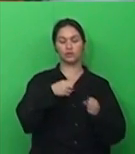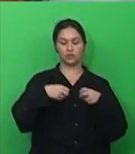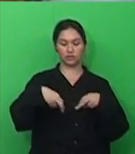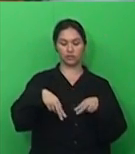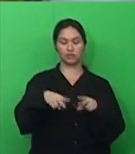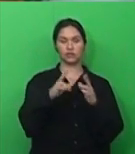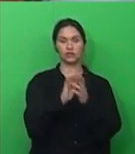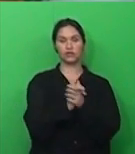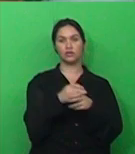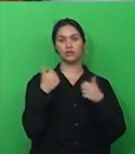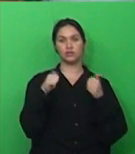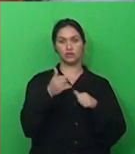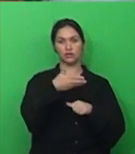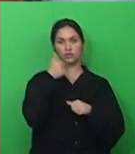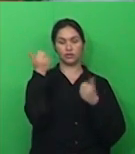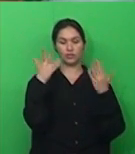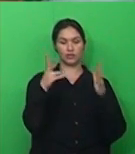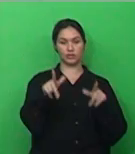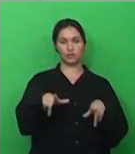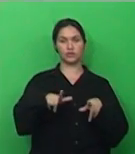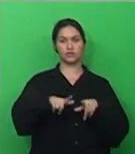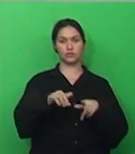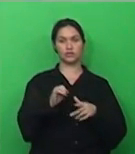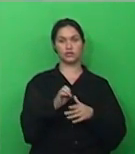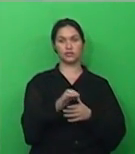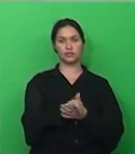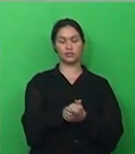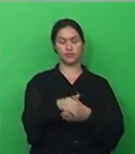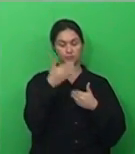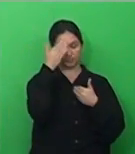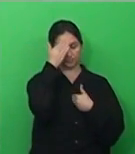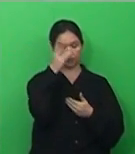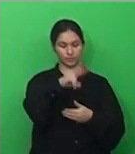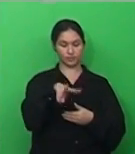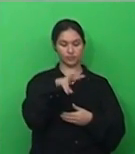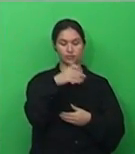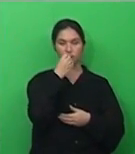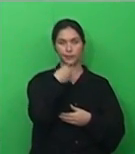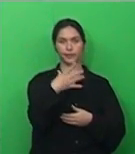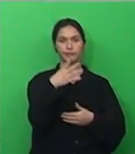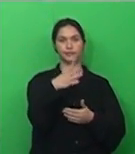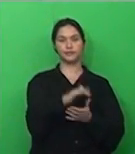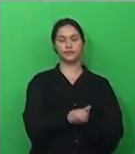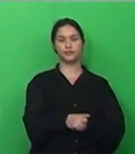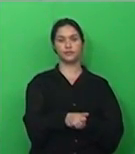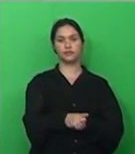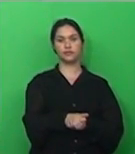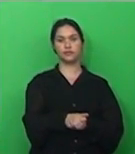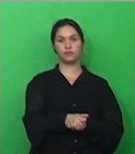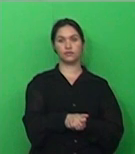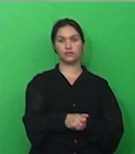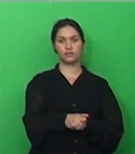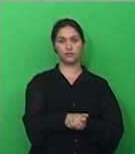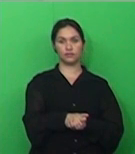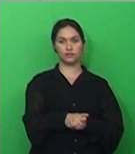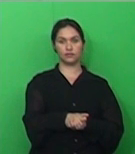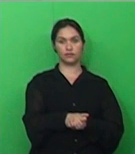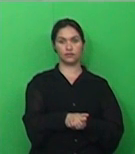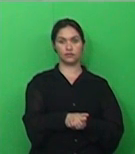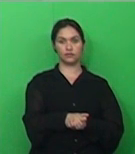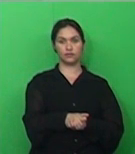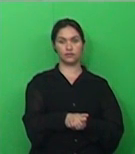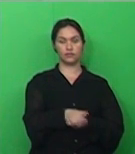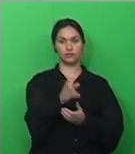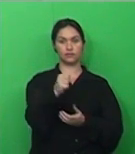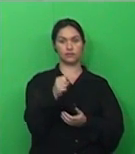acho que parabéns pelo seu requerimento. Que bom, vereador. Que bom que a gente recebe o seu posicionamento. E é isso aí mesmo. Eu acho que nós